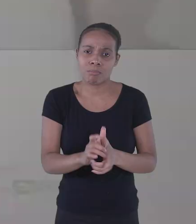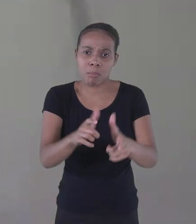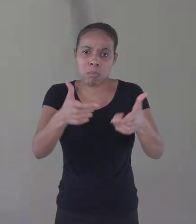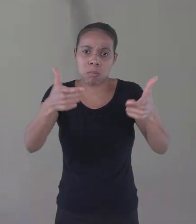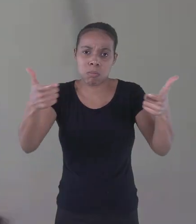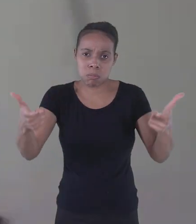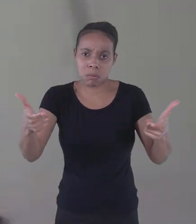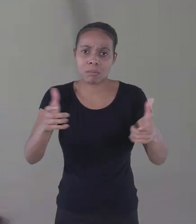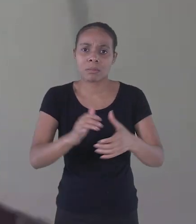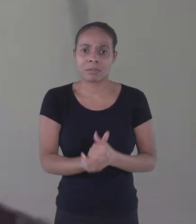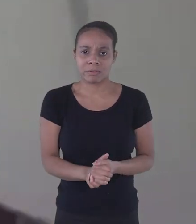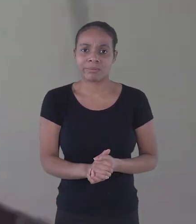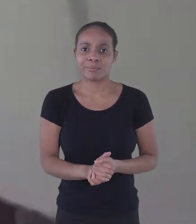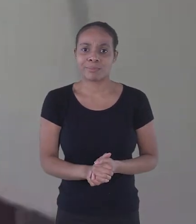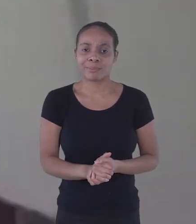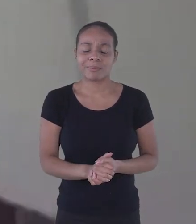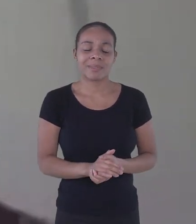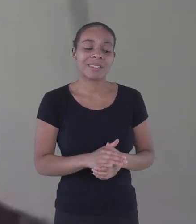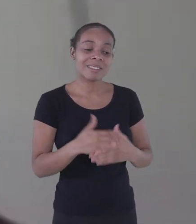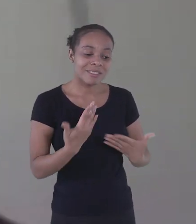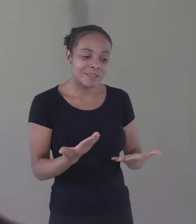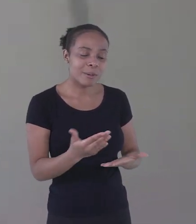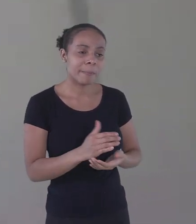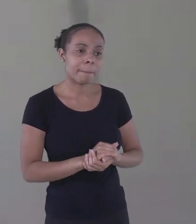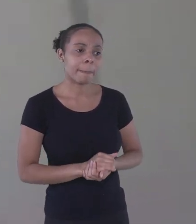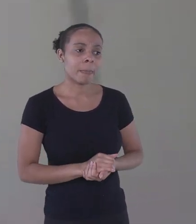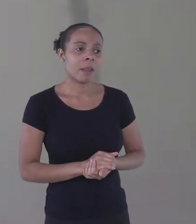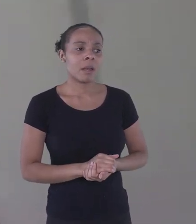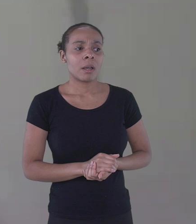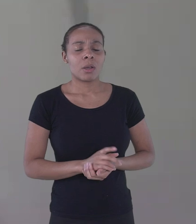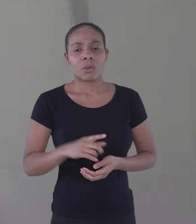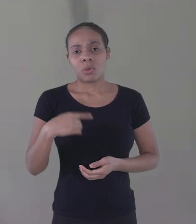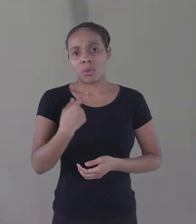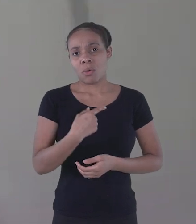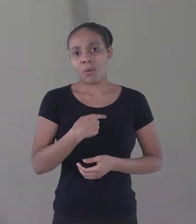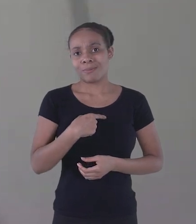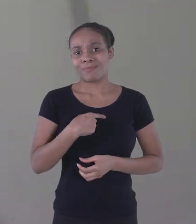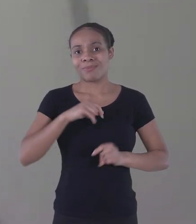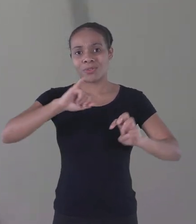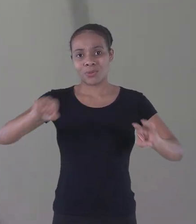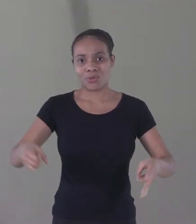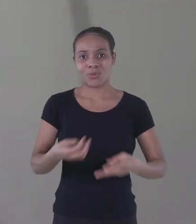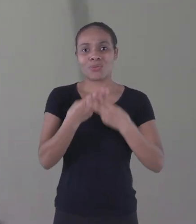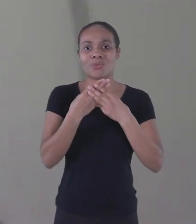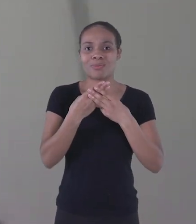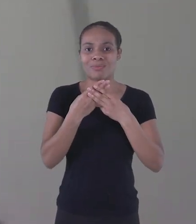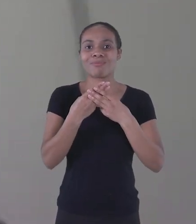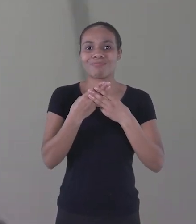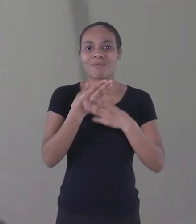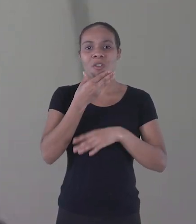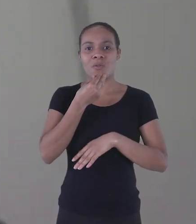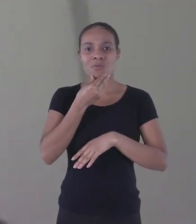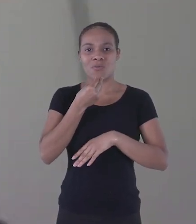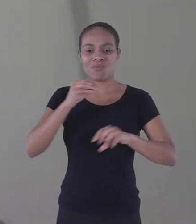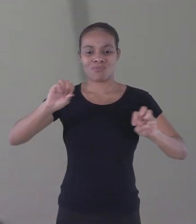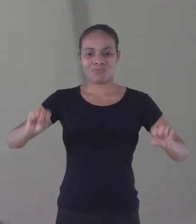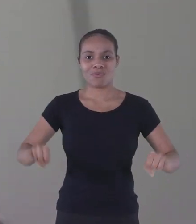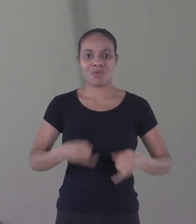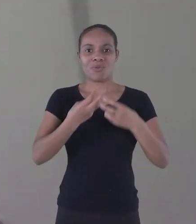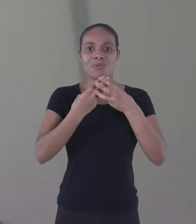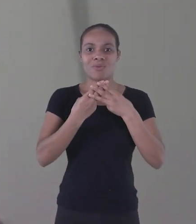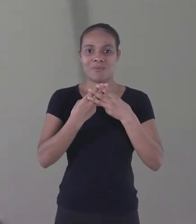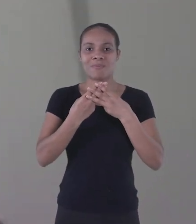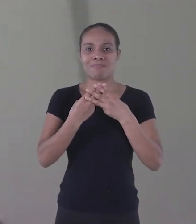Olha, o que une nós três aqui é que nós temos as raízes judaicas, ou seja, no